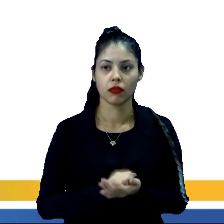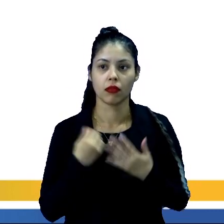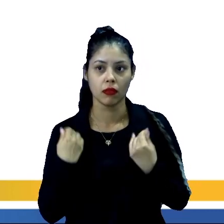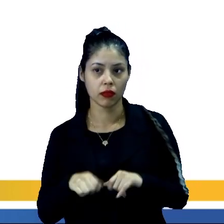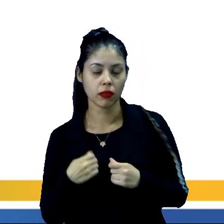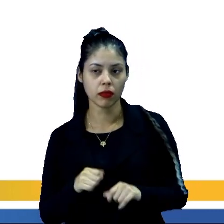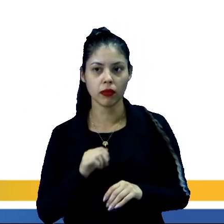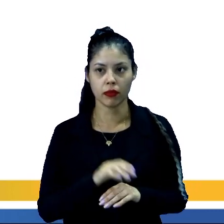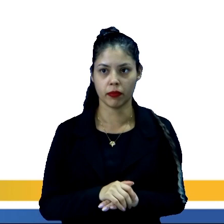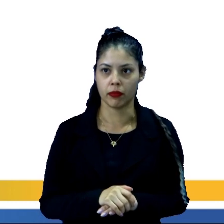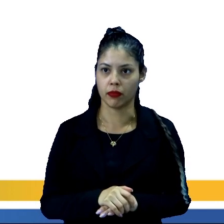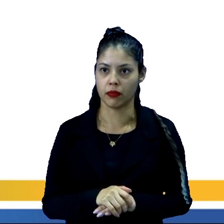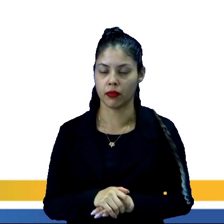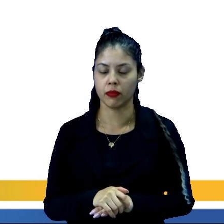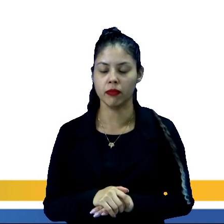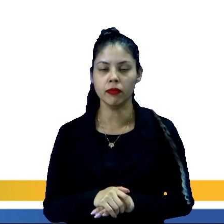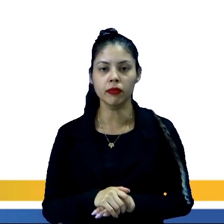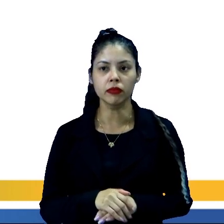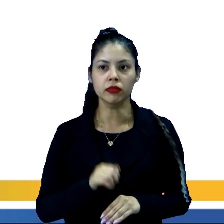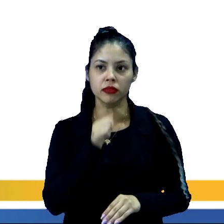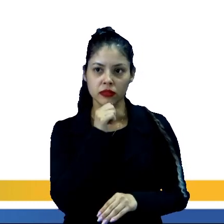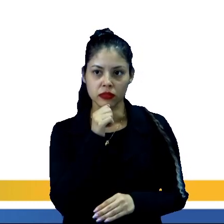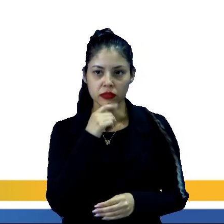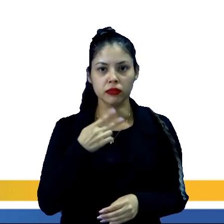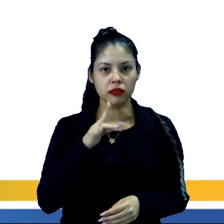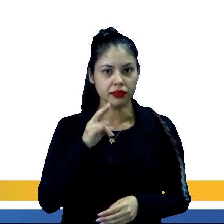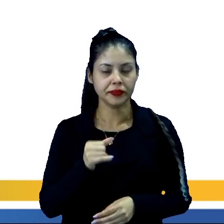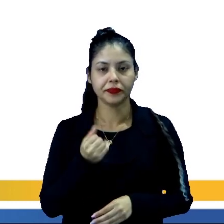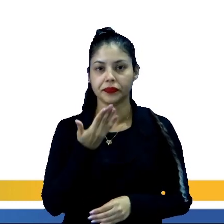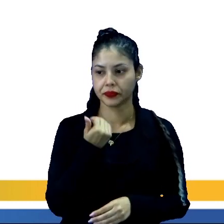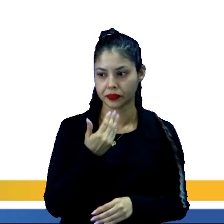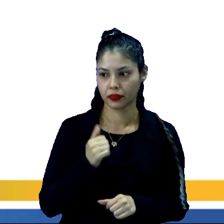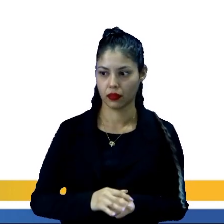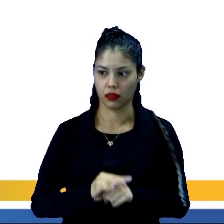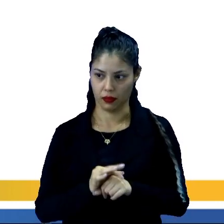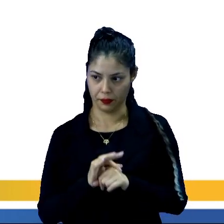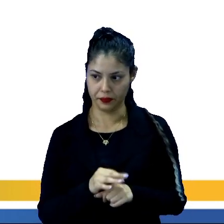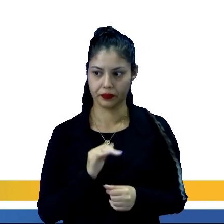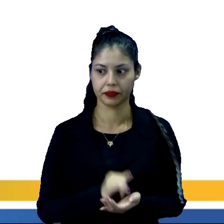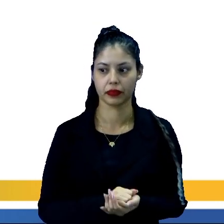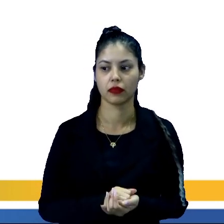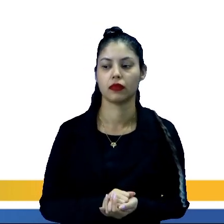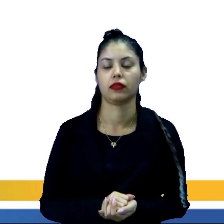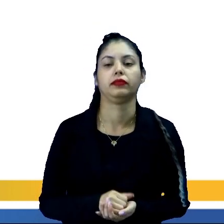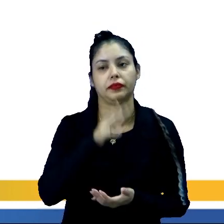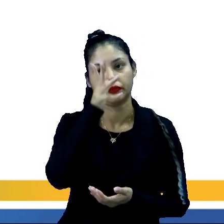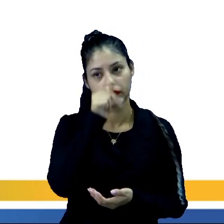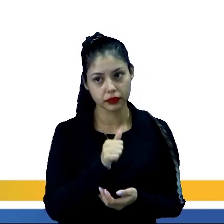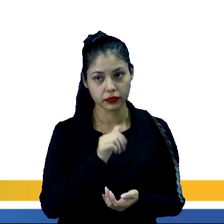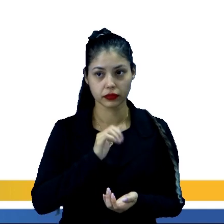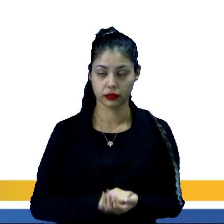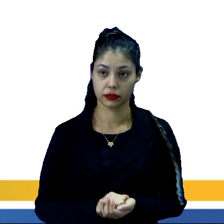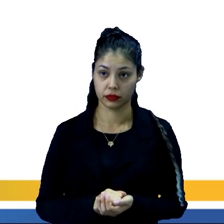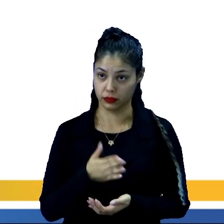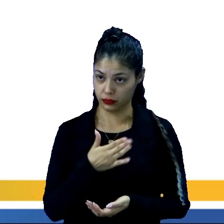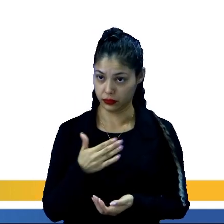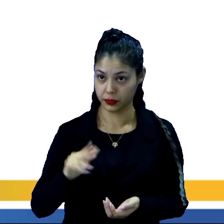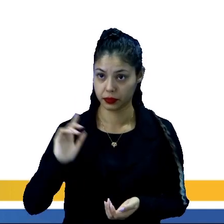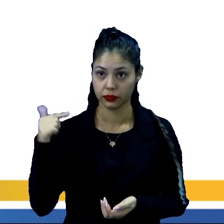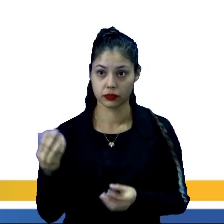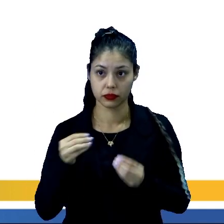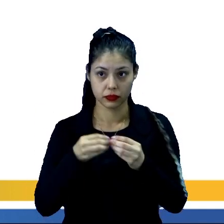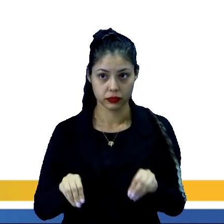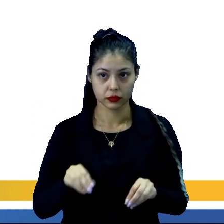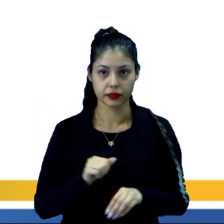ele precisa ser composto de proteínas animais, como carne de boi, frango, porco, peixe